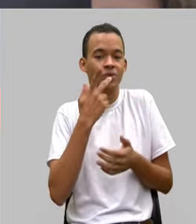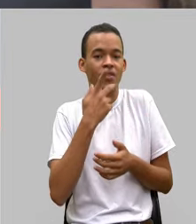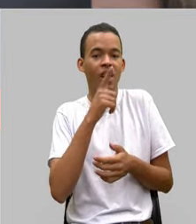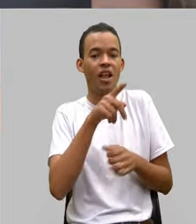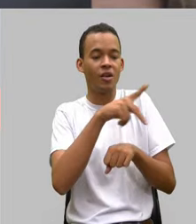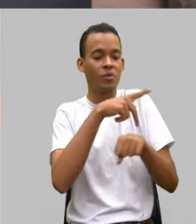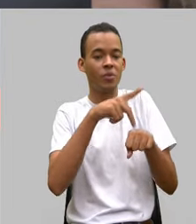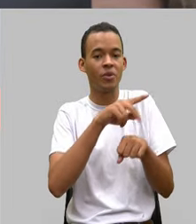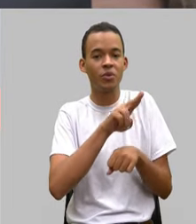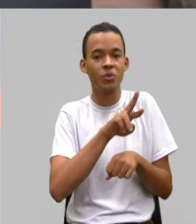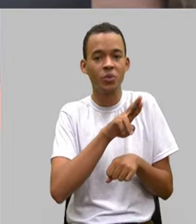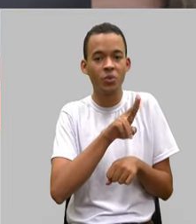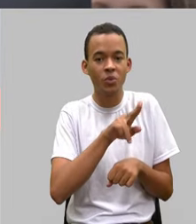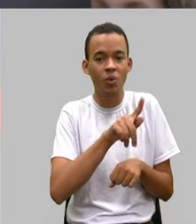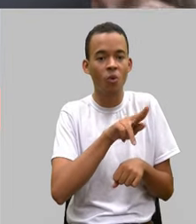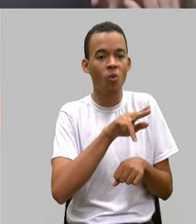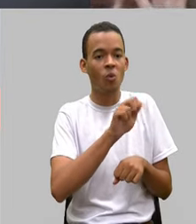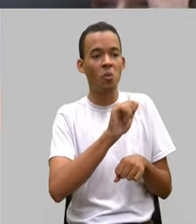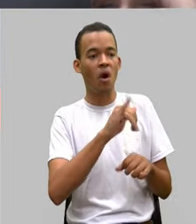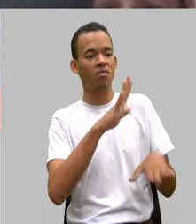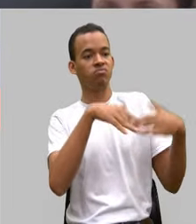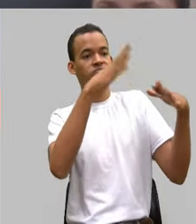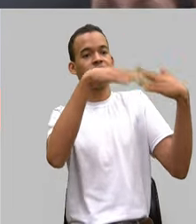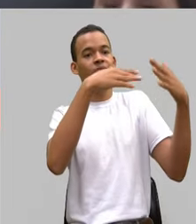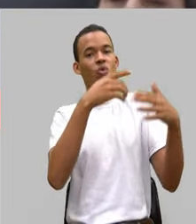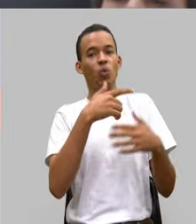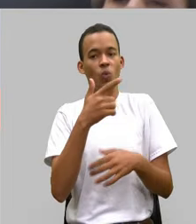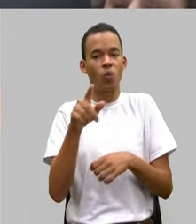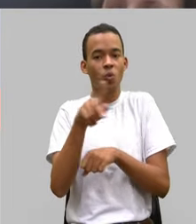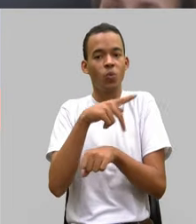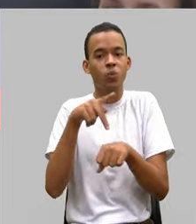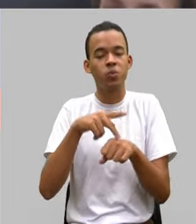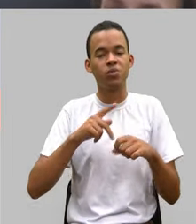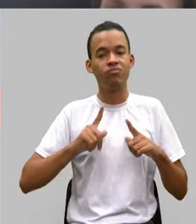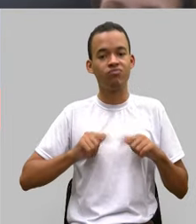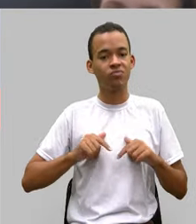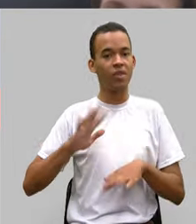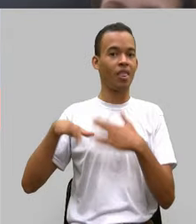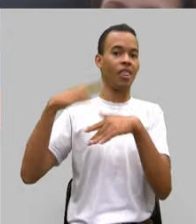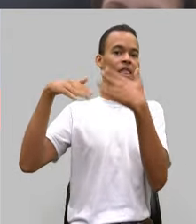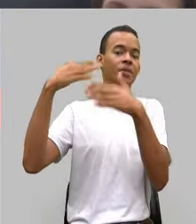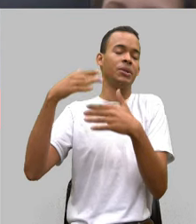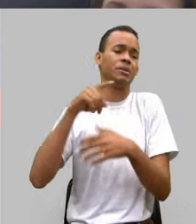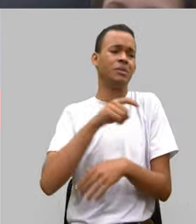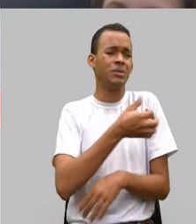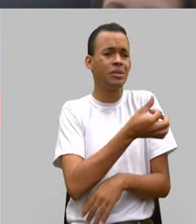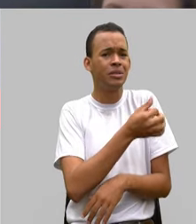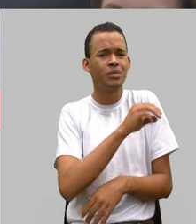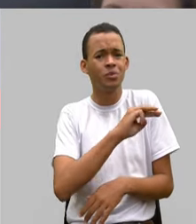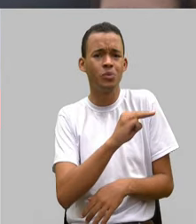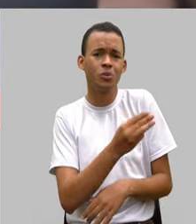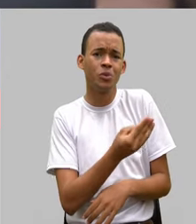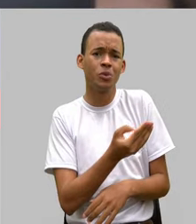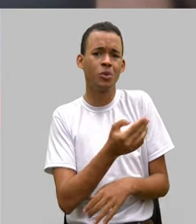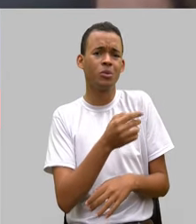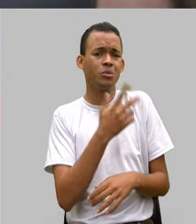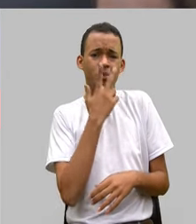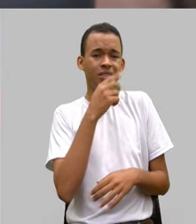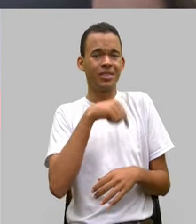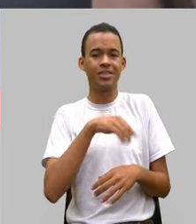fala Israel Israel avançado Uruguai tem 6 milhões de pessoas um pouquinho maior que Belo